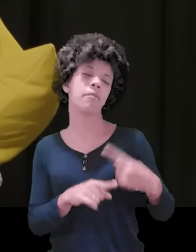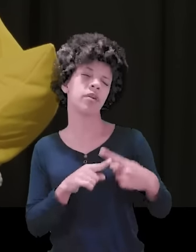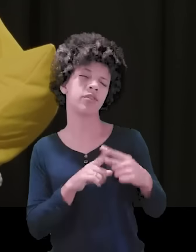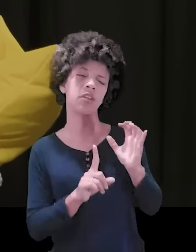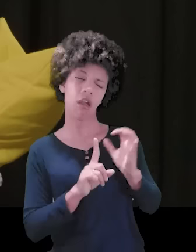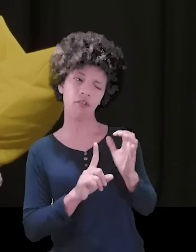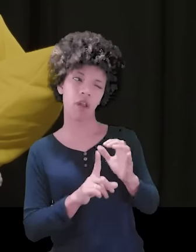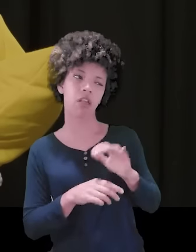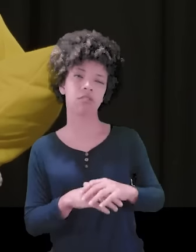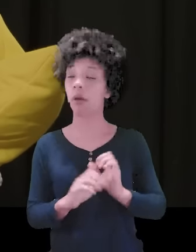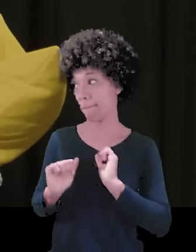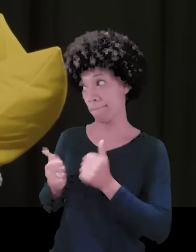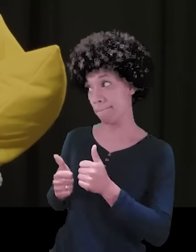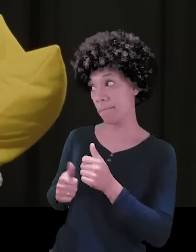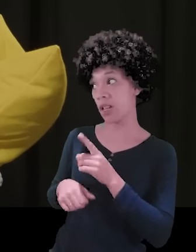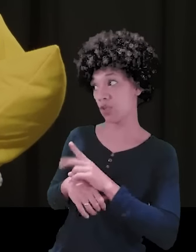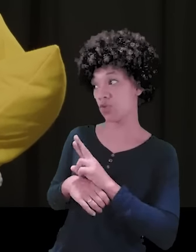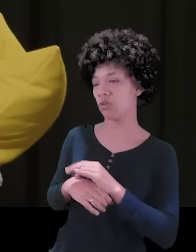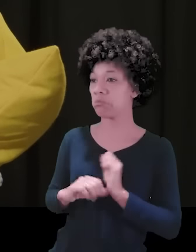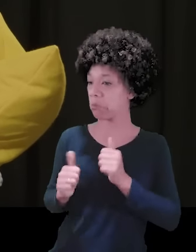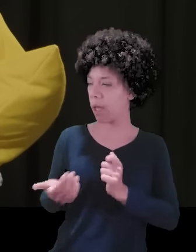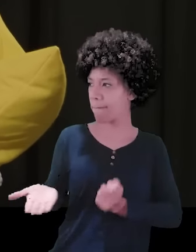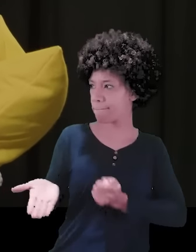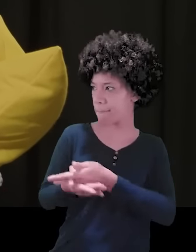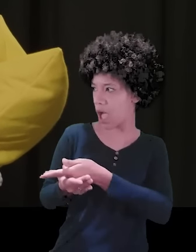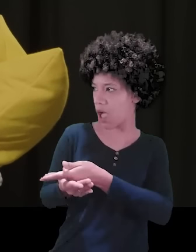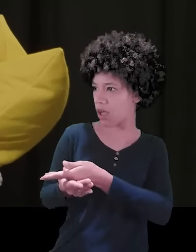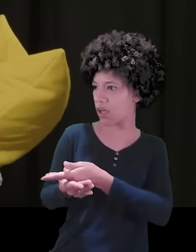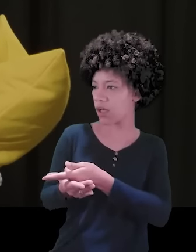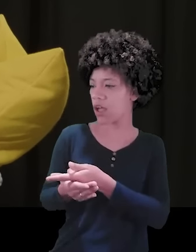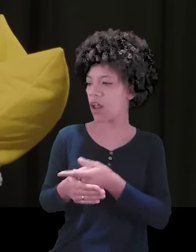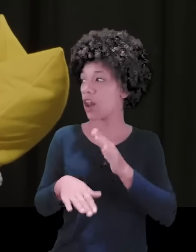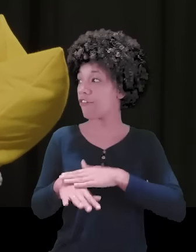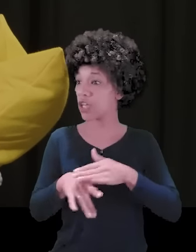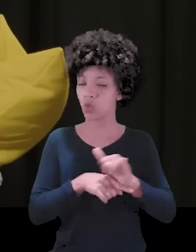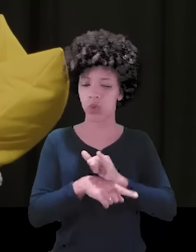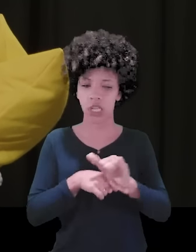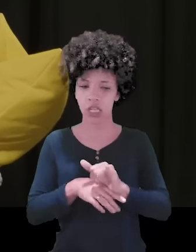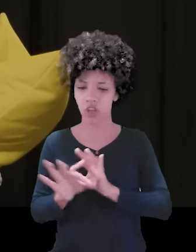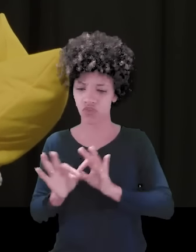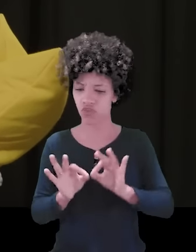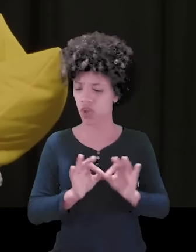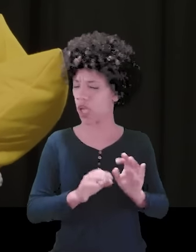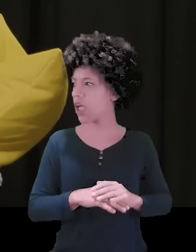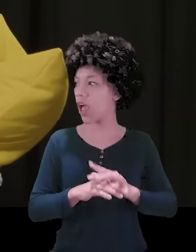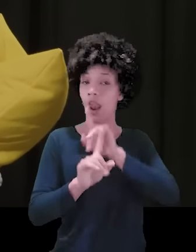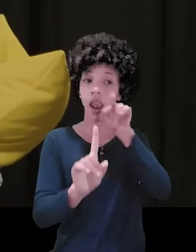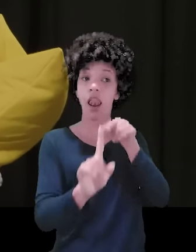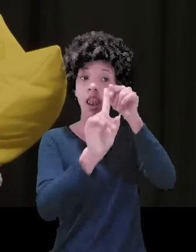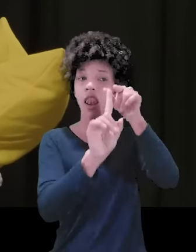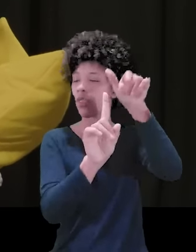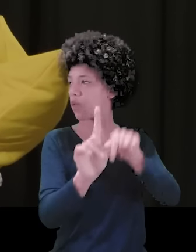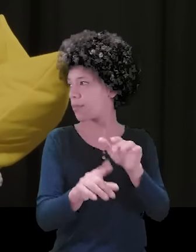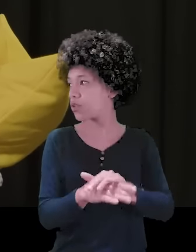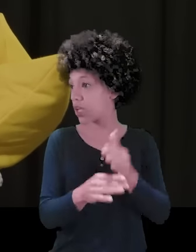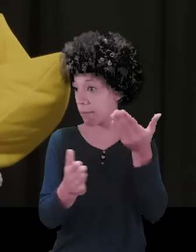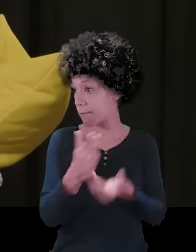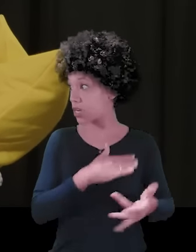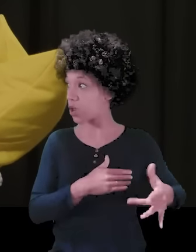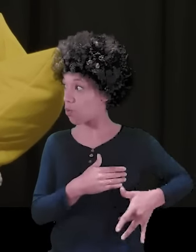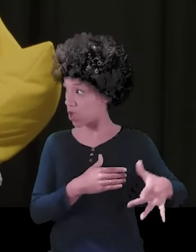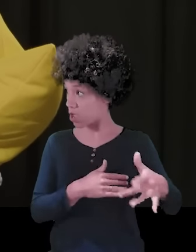cara muito beleza Doutor Roberto passa pagou para o cara ele faz um esquema e termina lá numa uma pessoa que